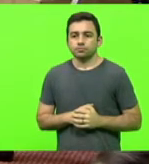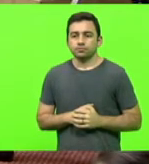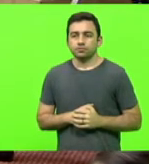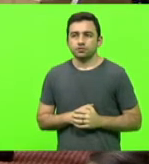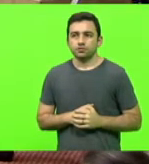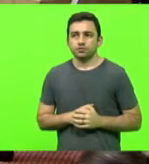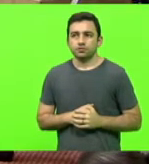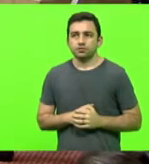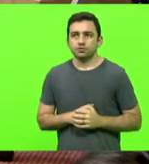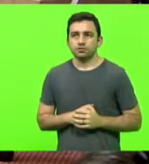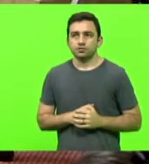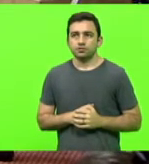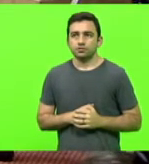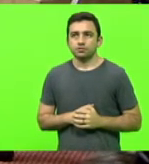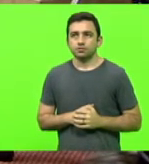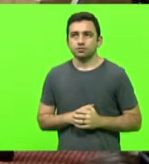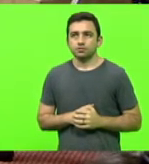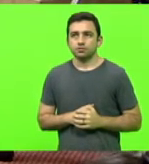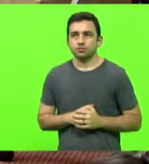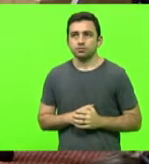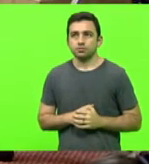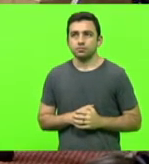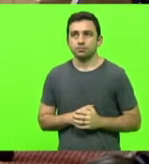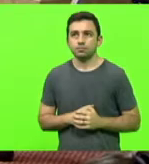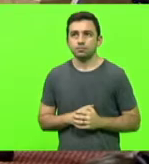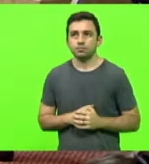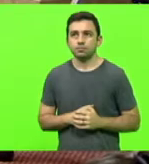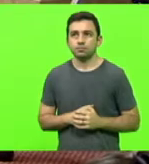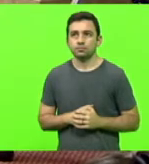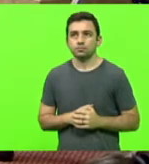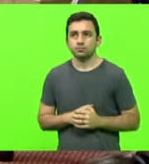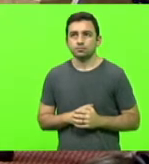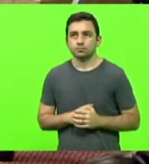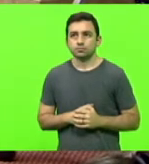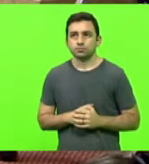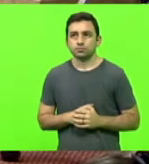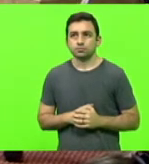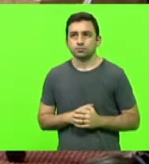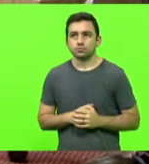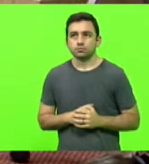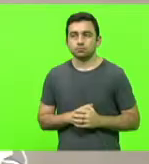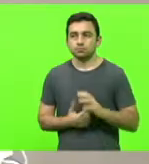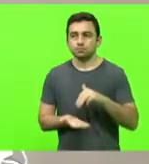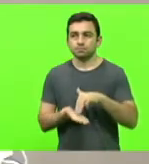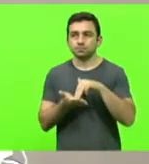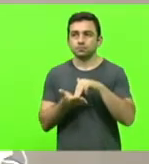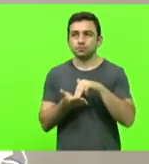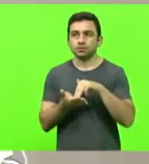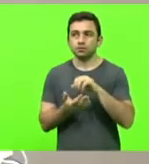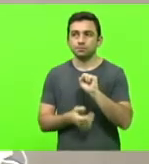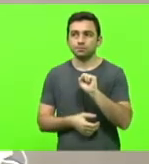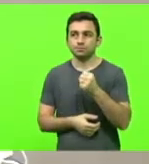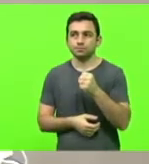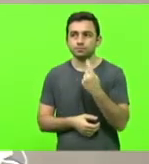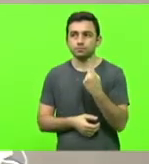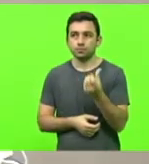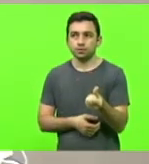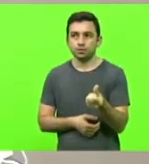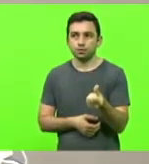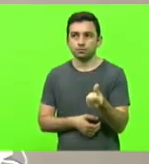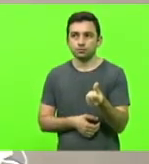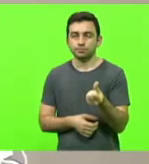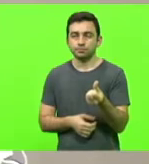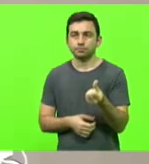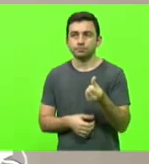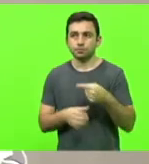Moções. Moção 816, autor Comissão